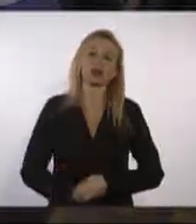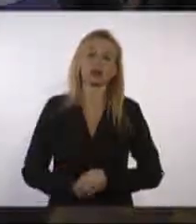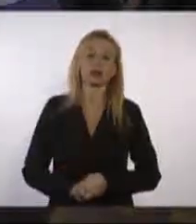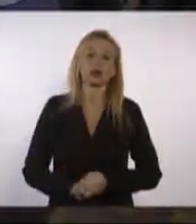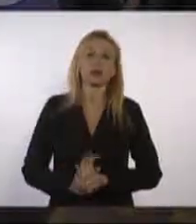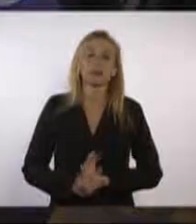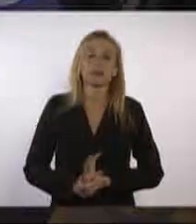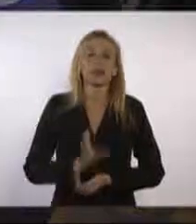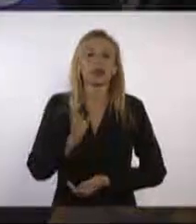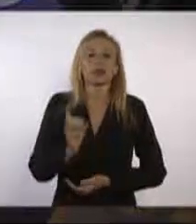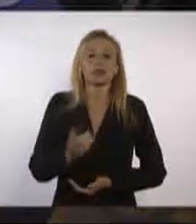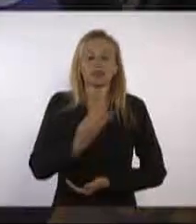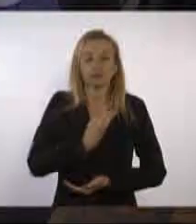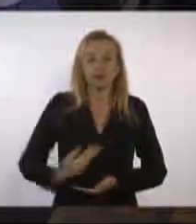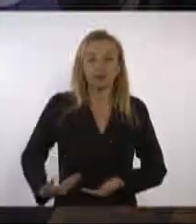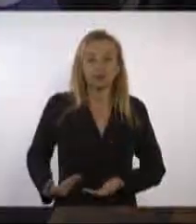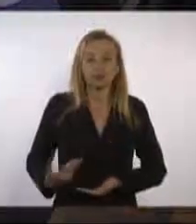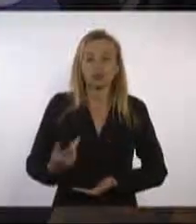eu gostaria de